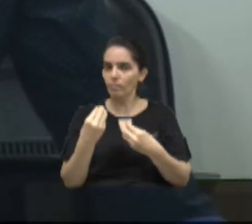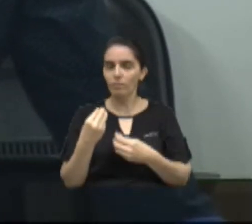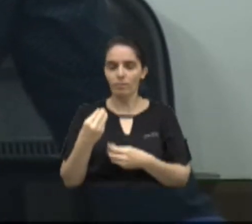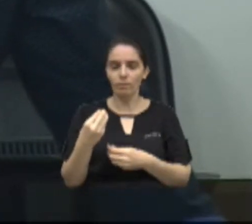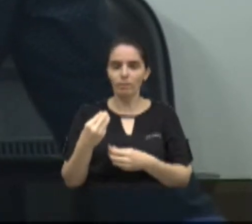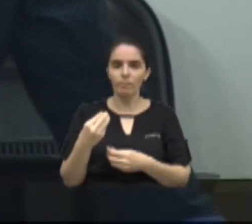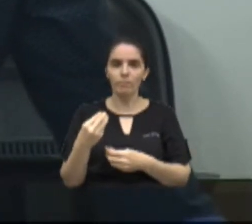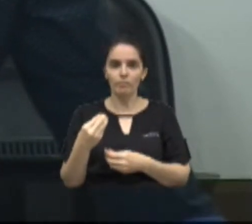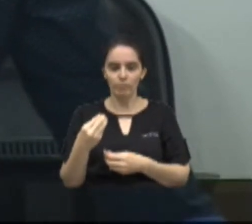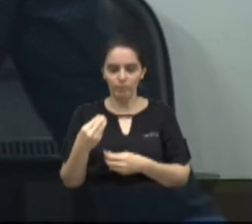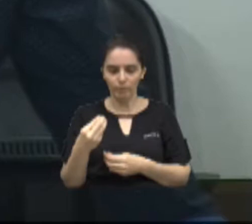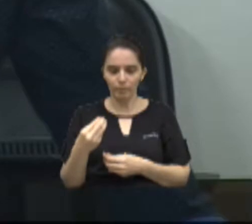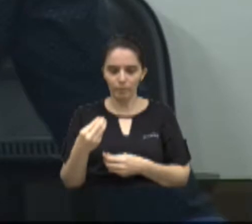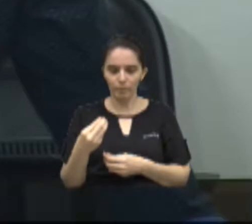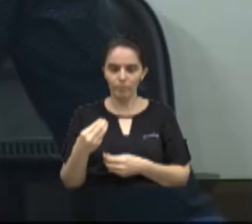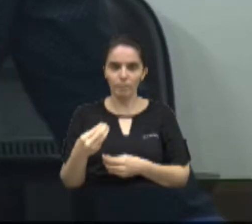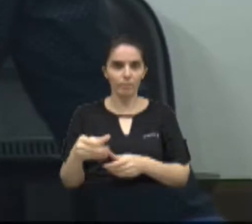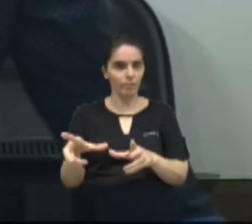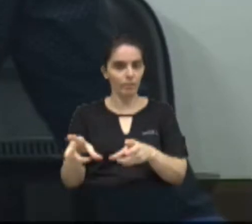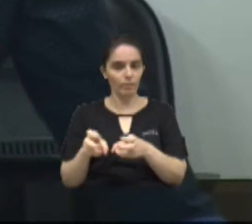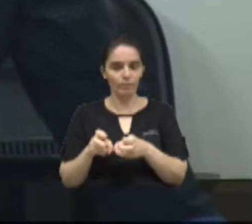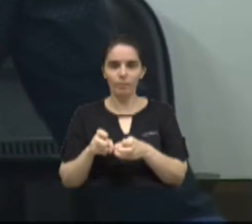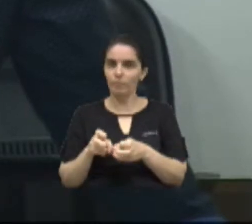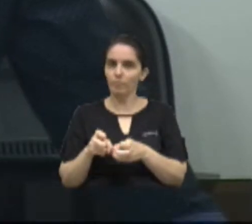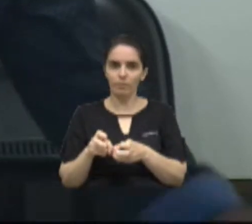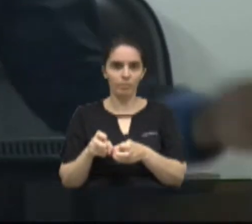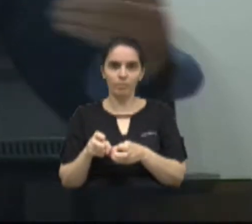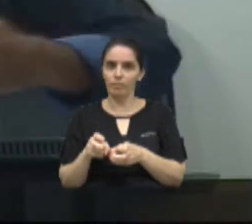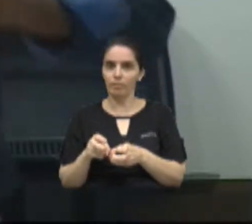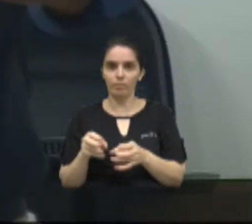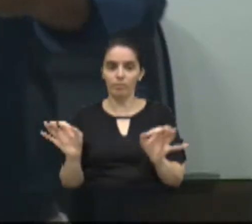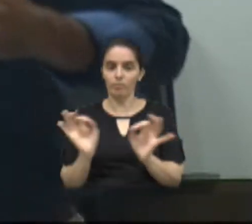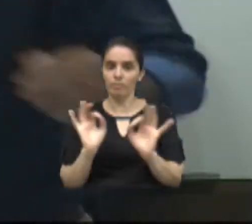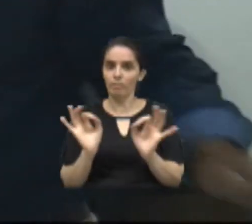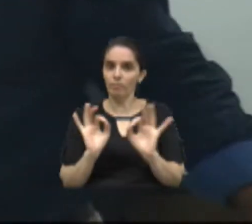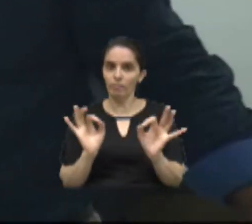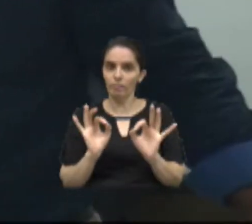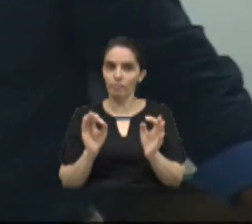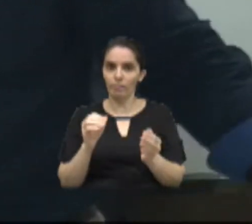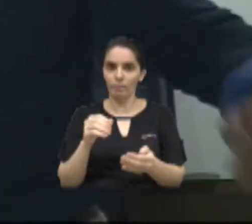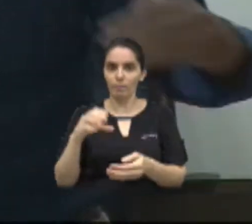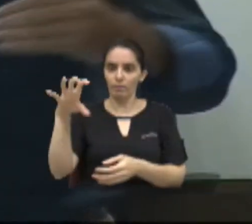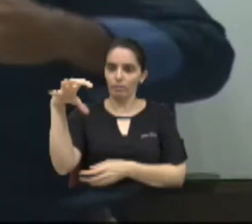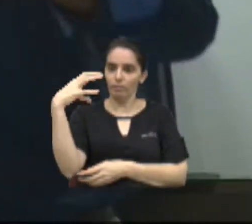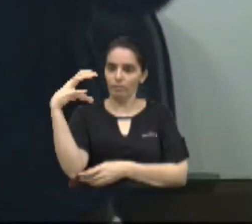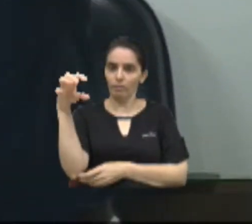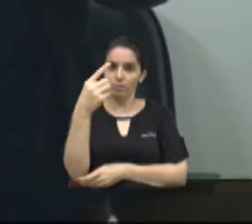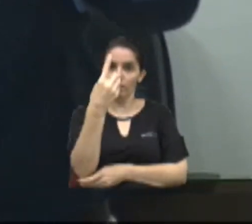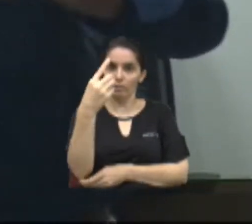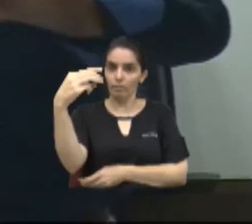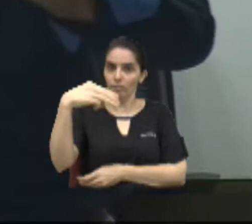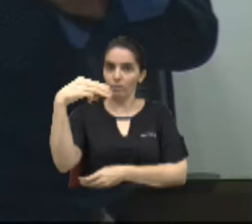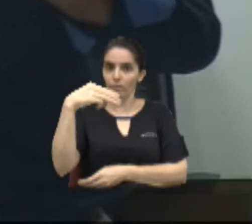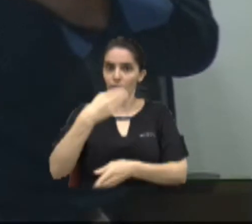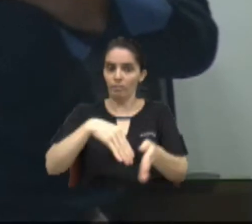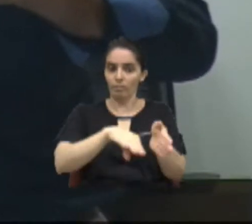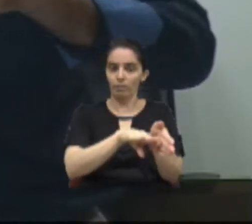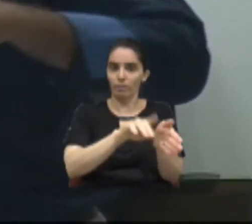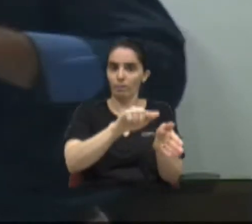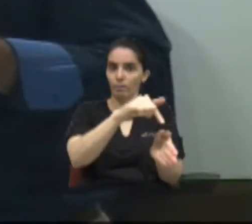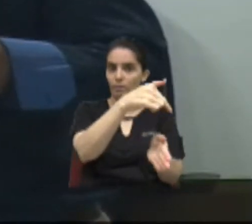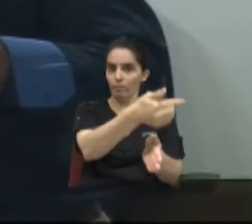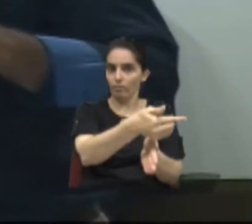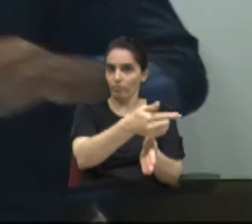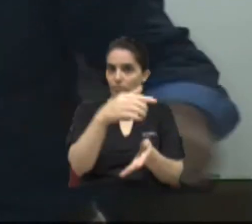Eu não fiz essa conta ainda, mas eu vou pegar o carro uma hora e vou ver a hora que passar o radar, para ver se com 1 minuto eu consigo chegar de um radar no outro para levar 2